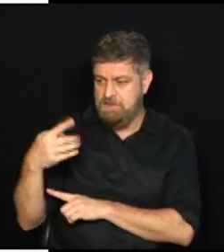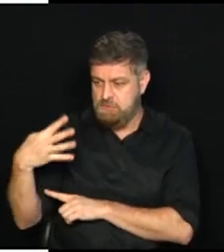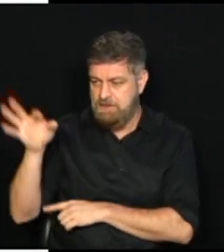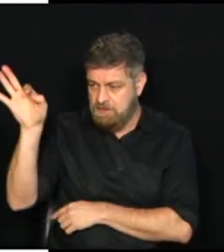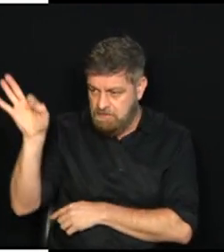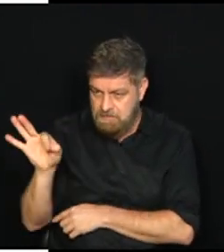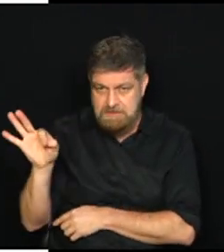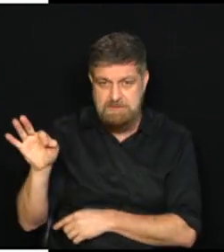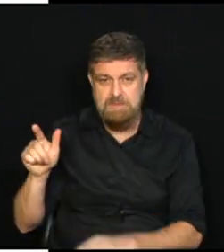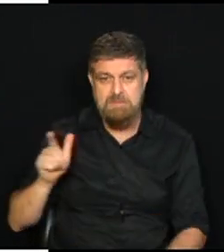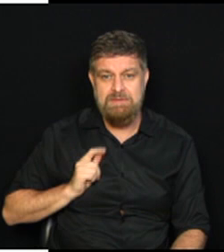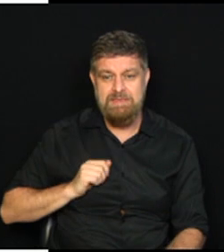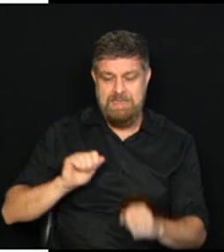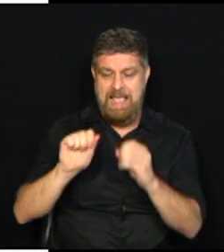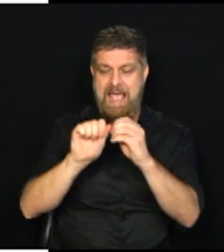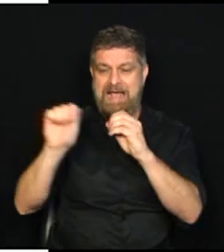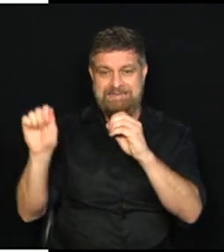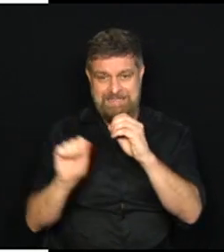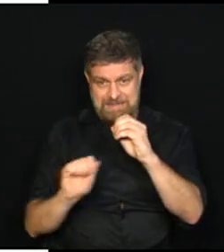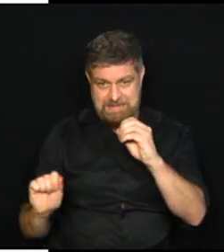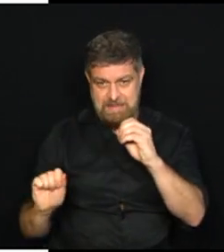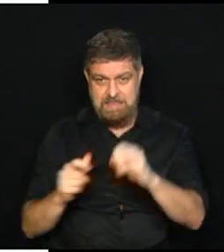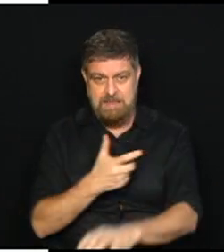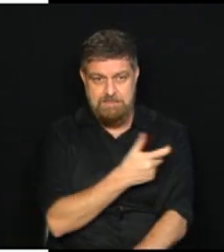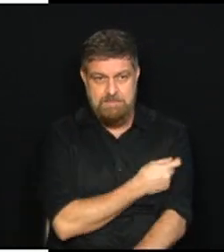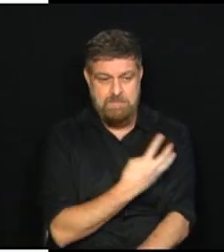52,24% AstraZeneca,